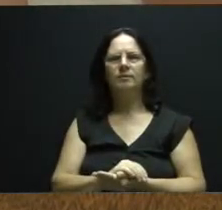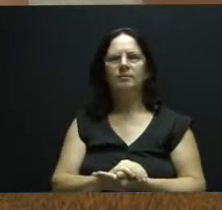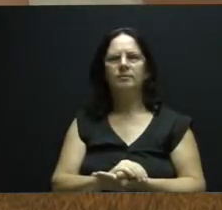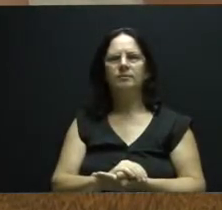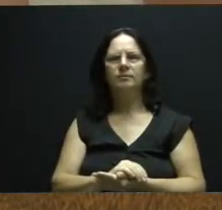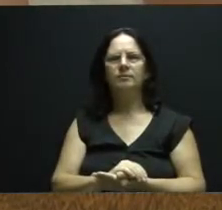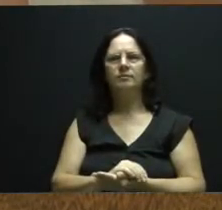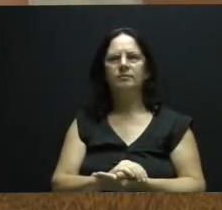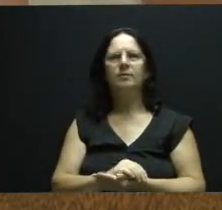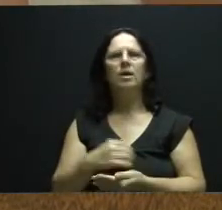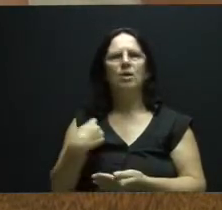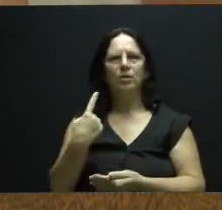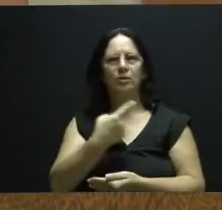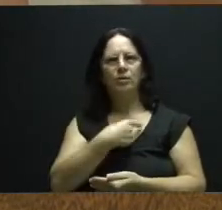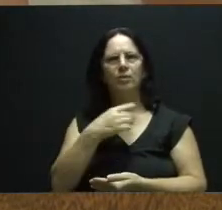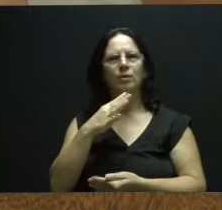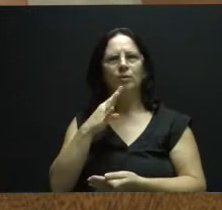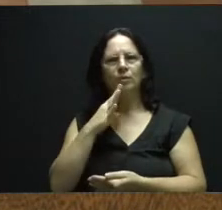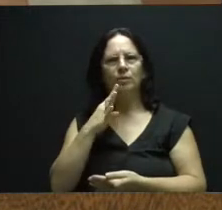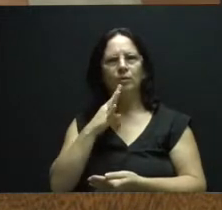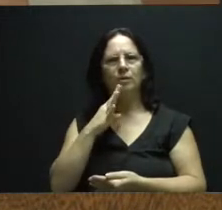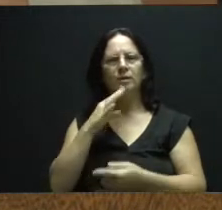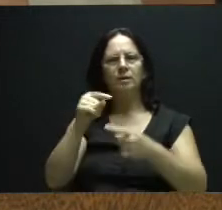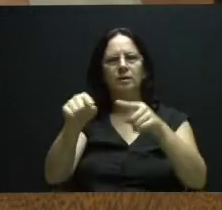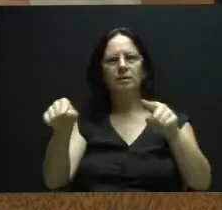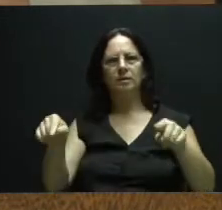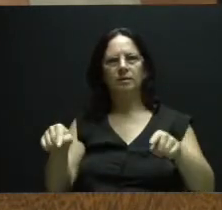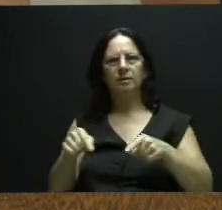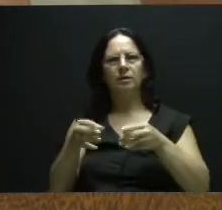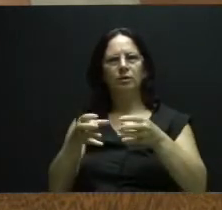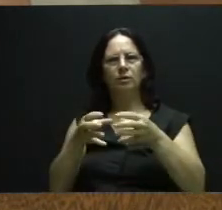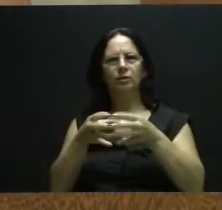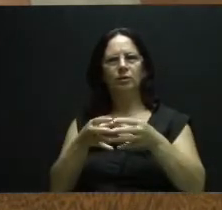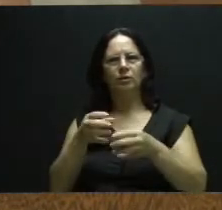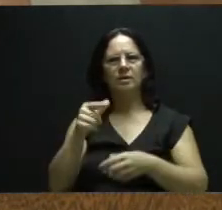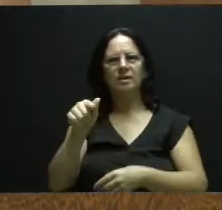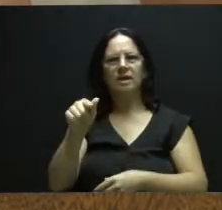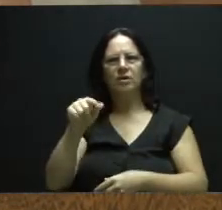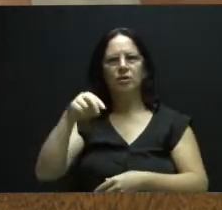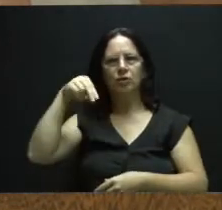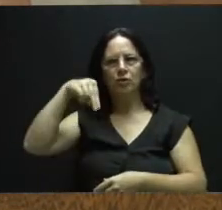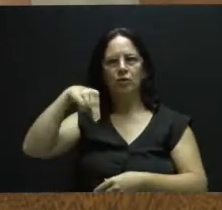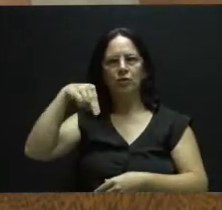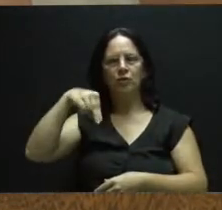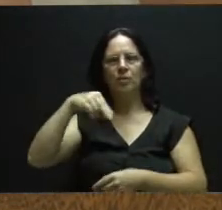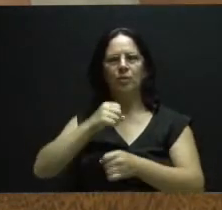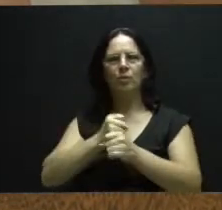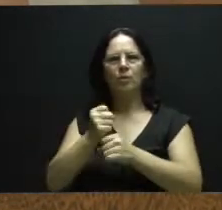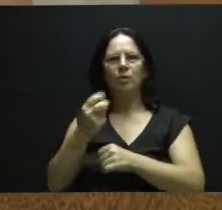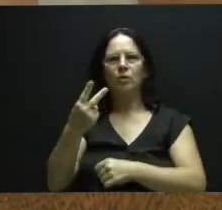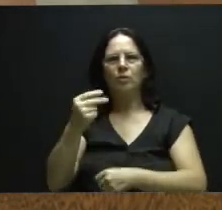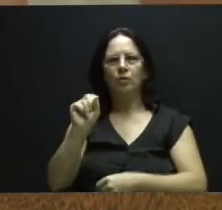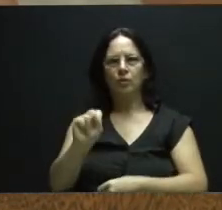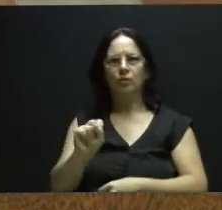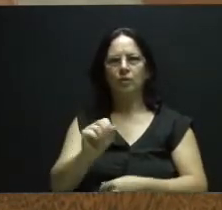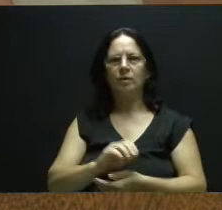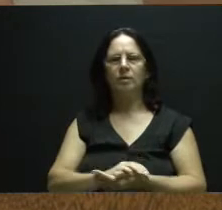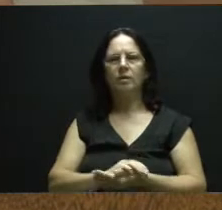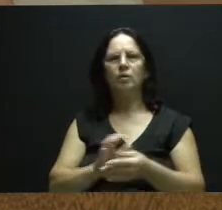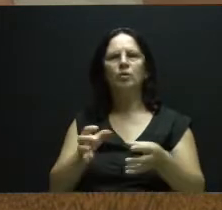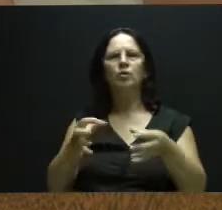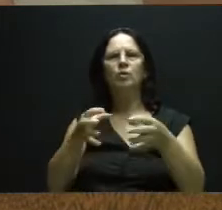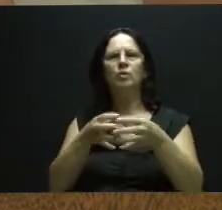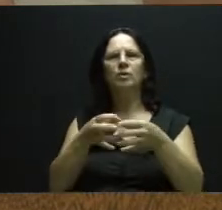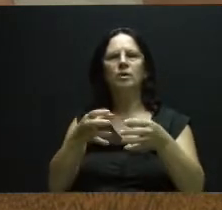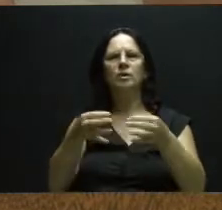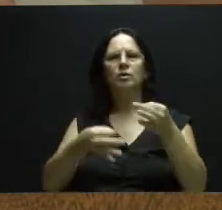é esse o nosso parecer sala de comando das comissões 7 de novembro de 1918 comissão